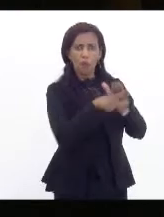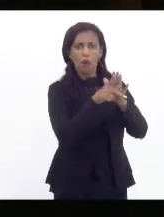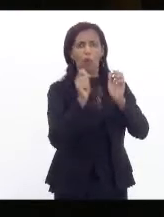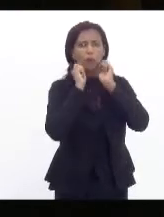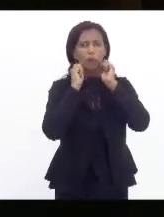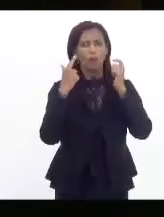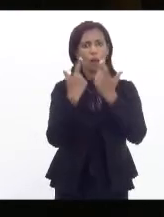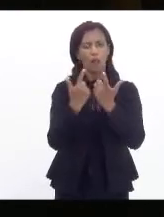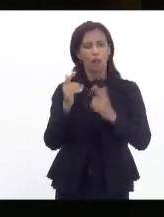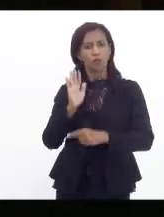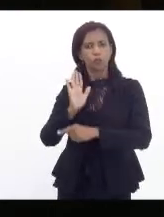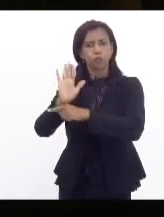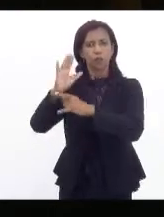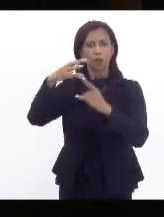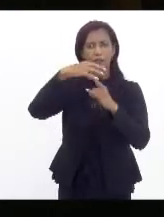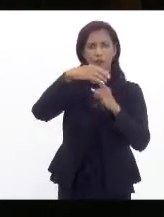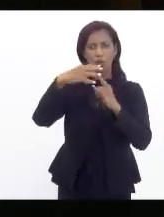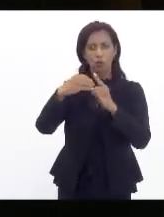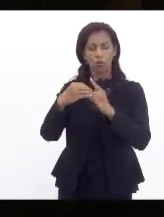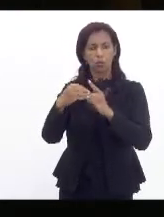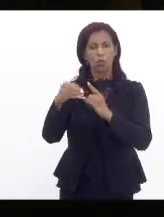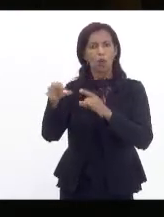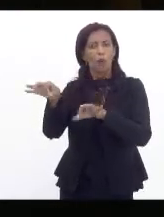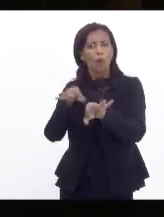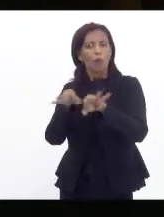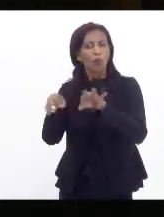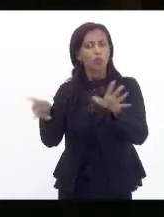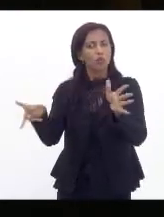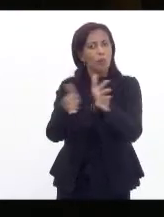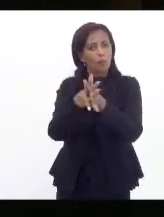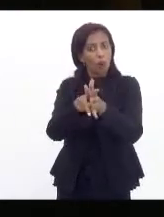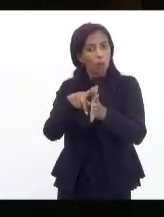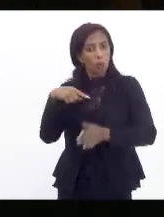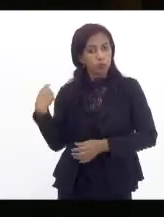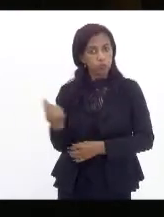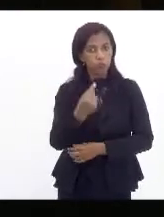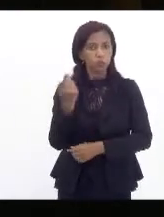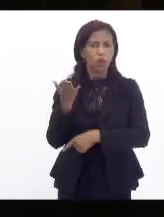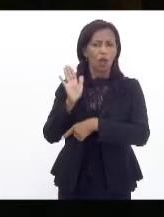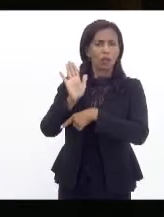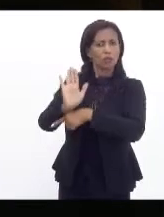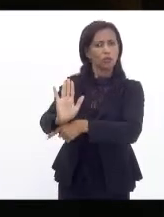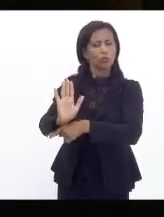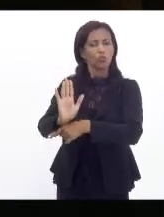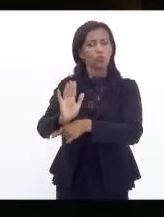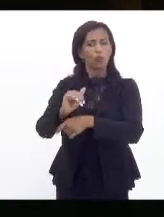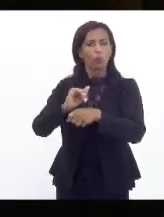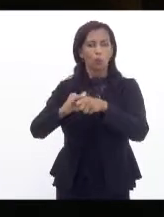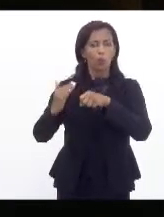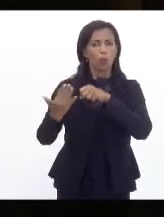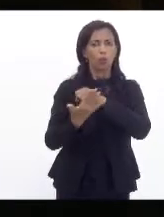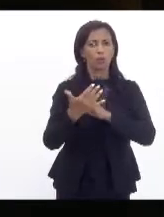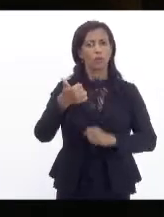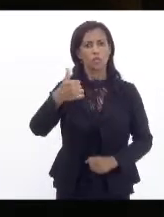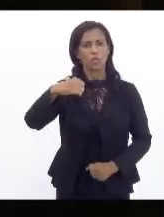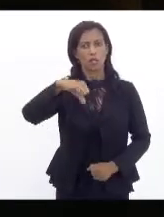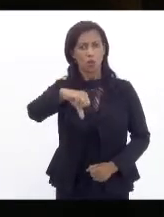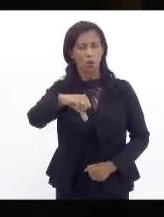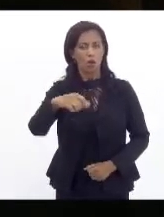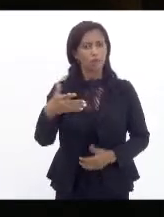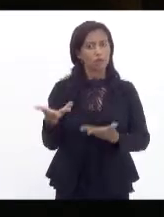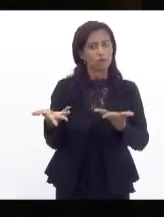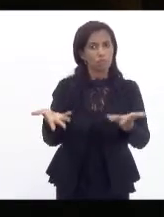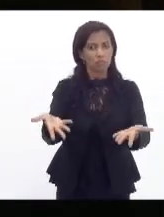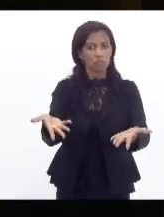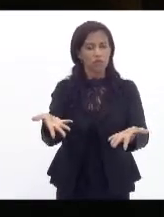à Fiocruz, né, um projeto de lei de nossa autoria, contribuiu para que a Covid-19